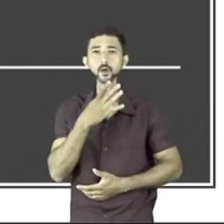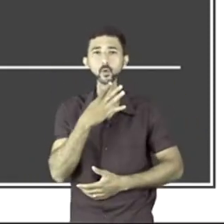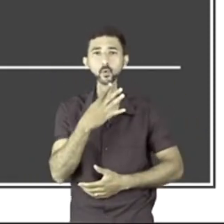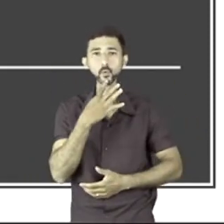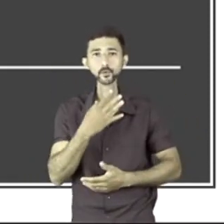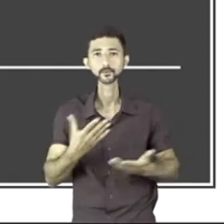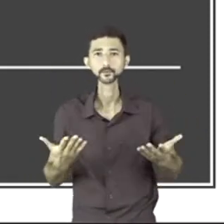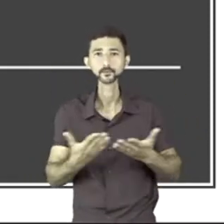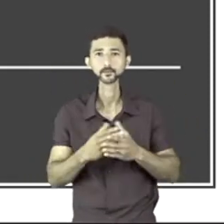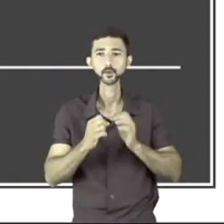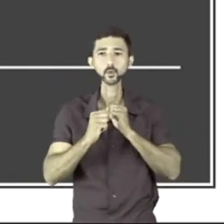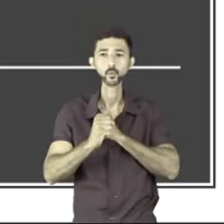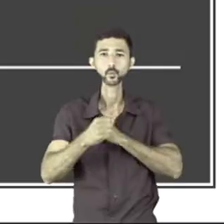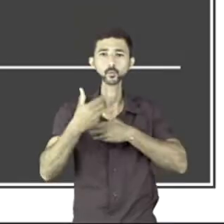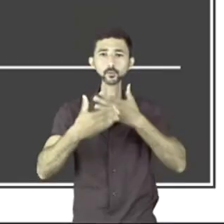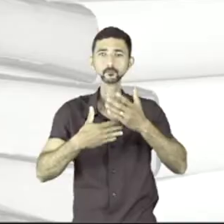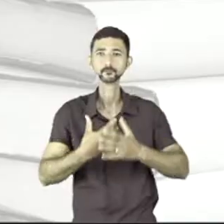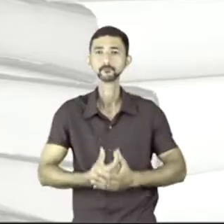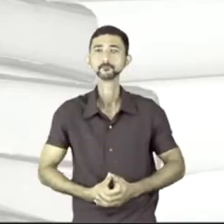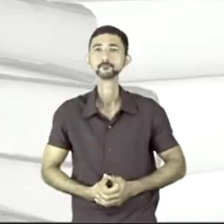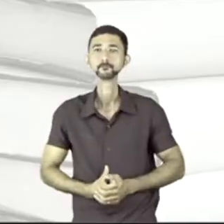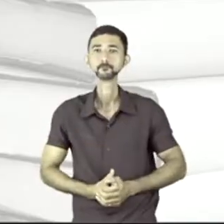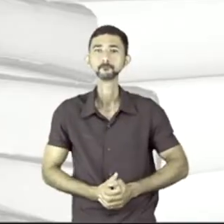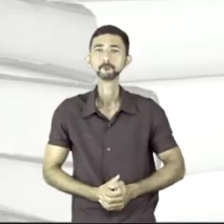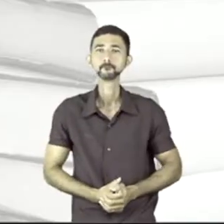pouquinho das lutas com implementos.